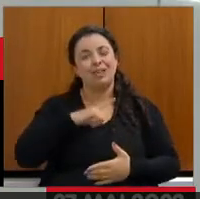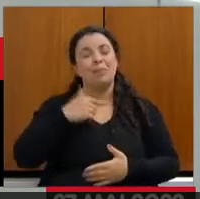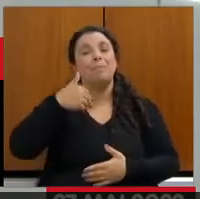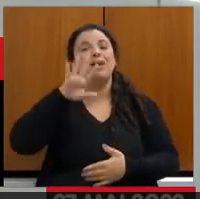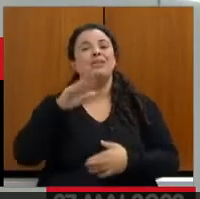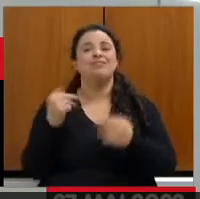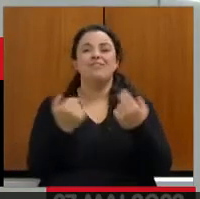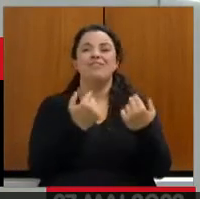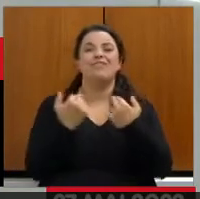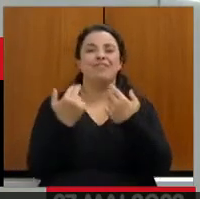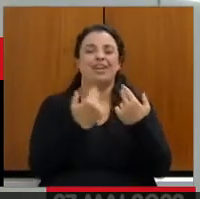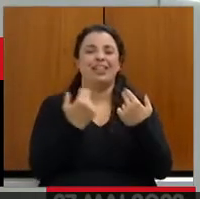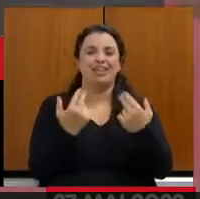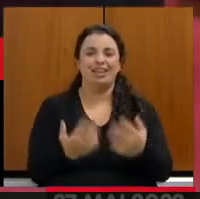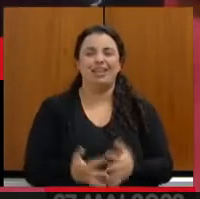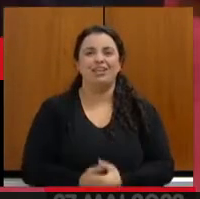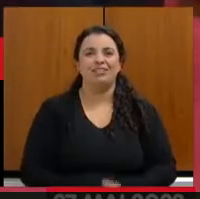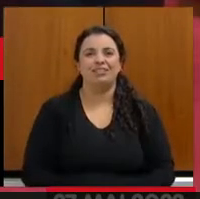fraternidade